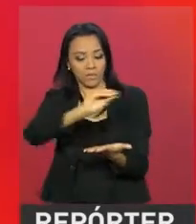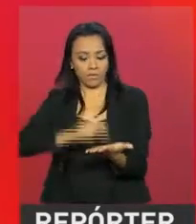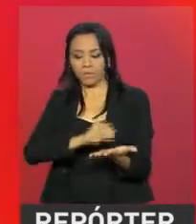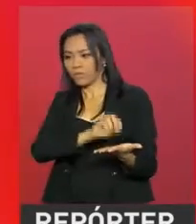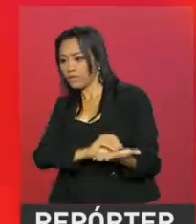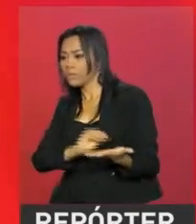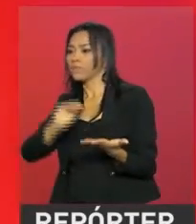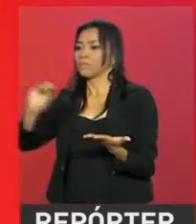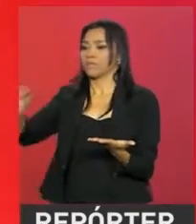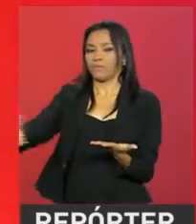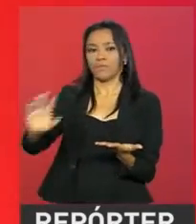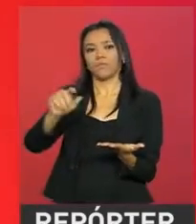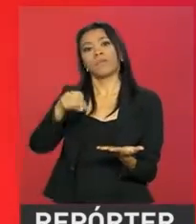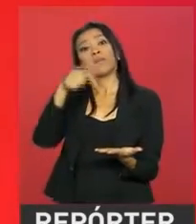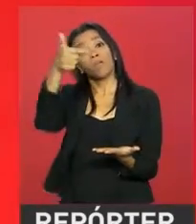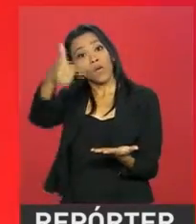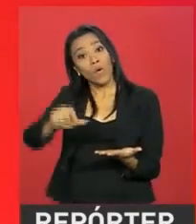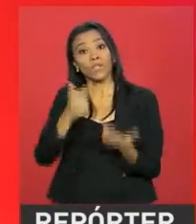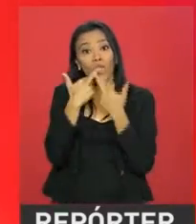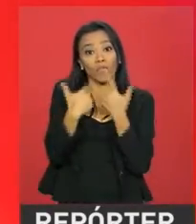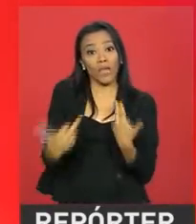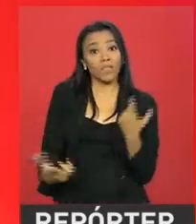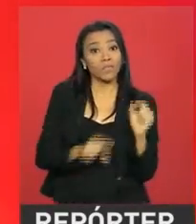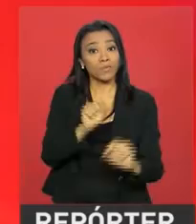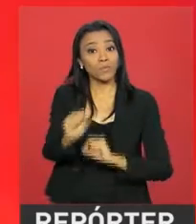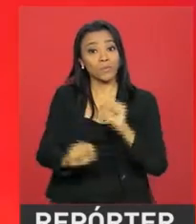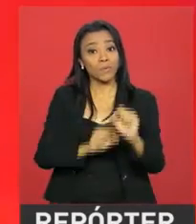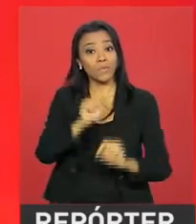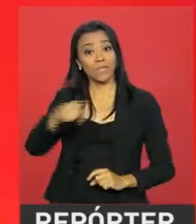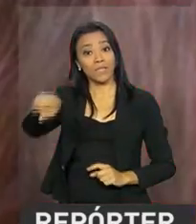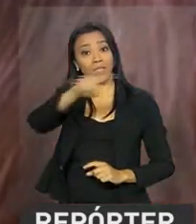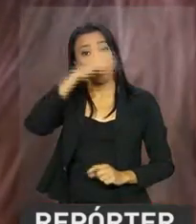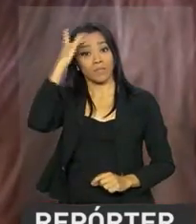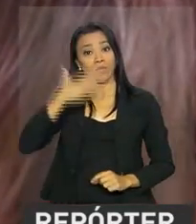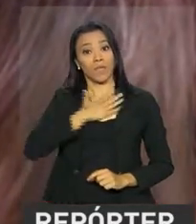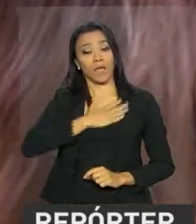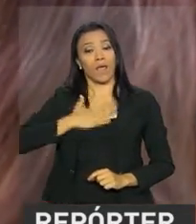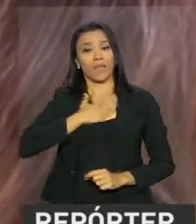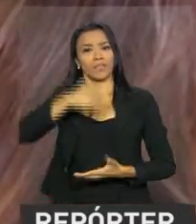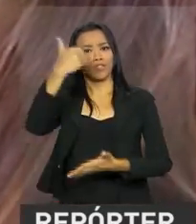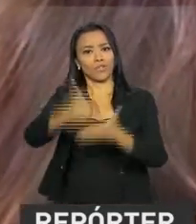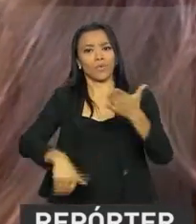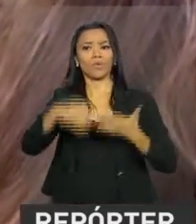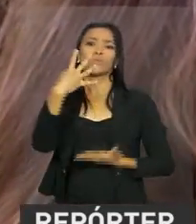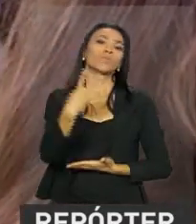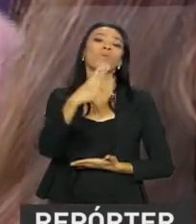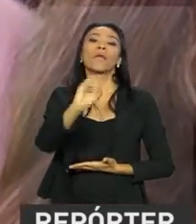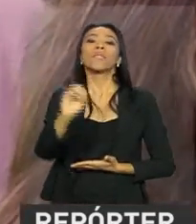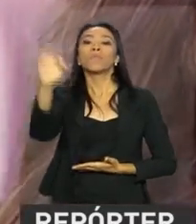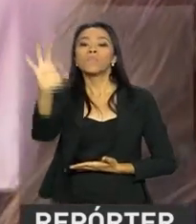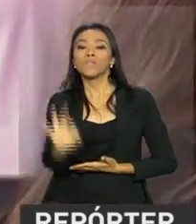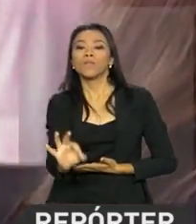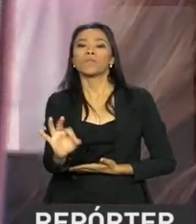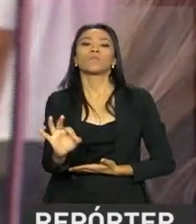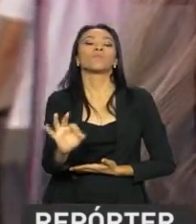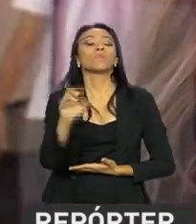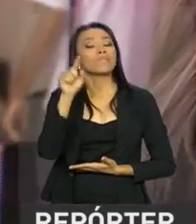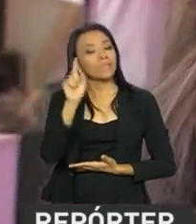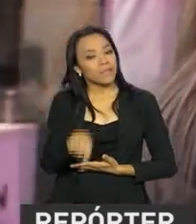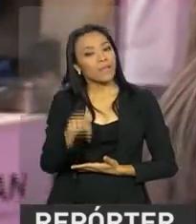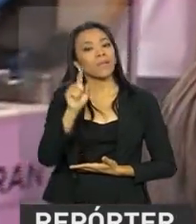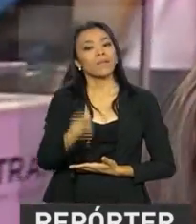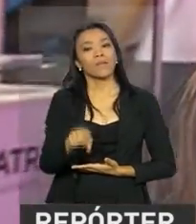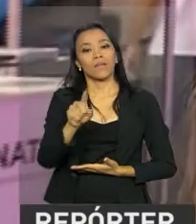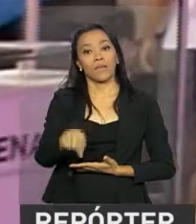condutor. Além de uma das novidades que mais agrada o consumidor: desconto de 40% na multa, desde